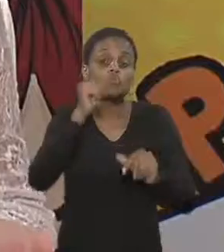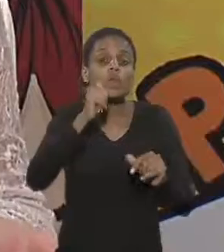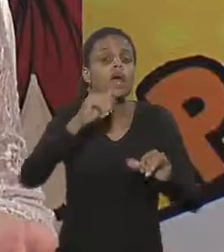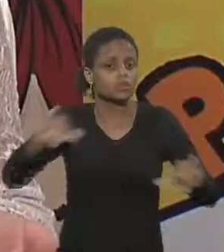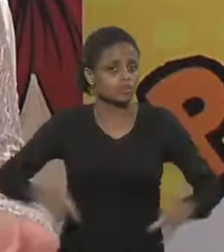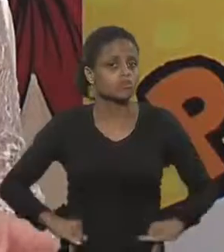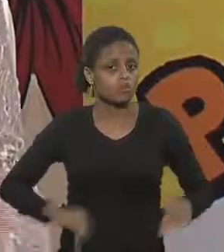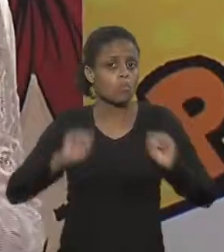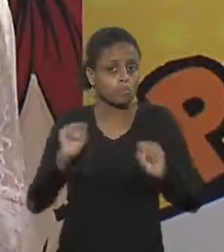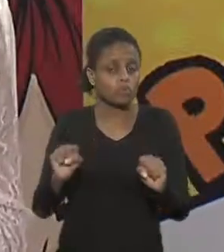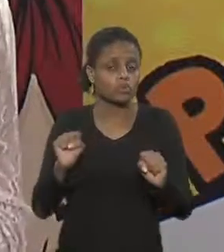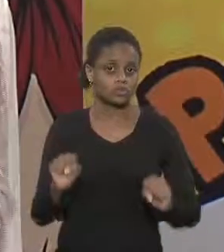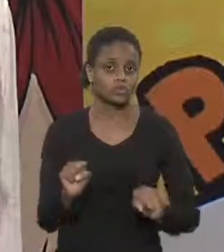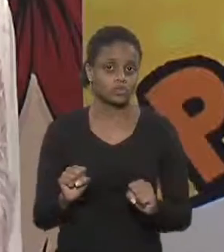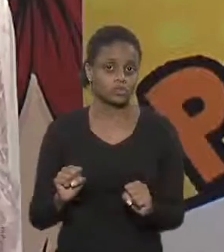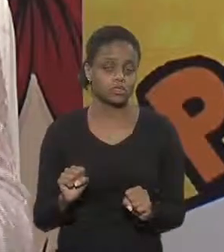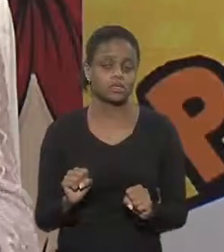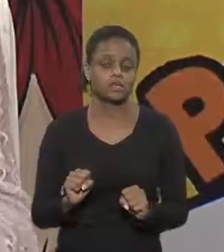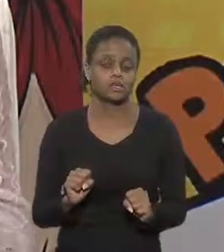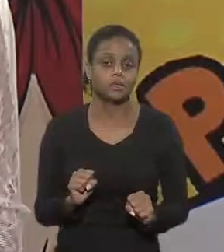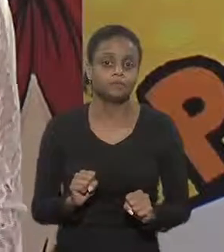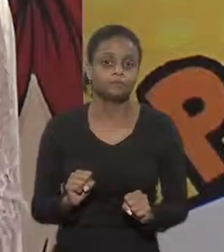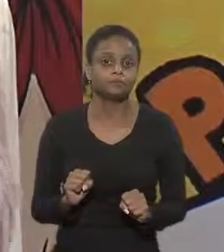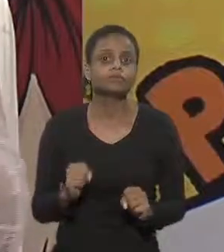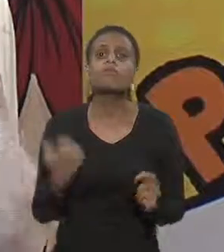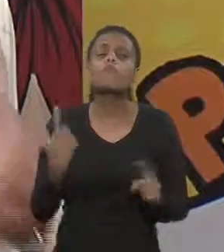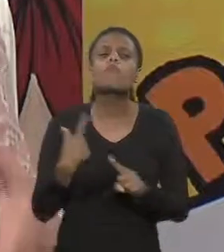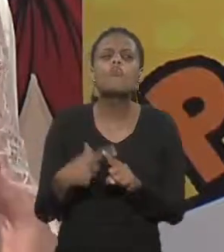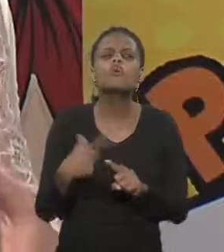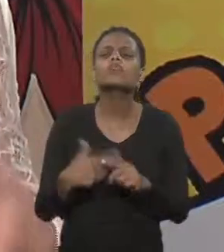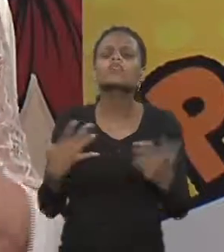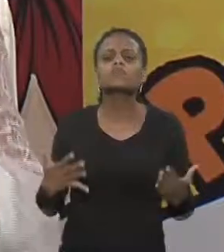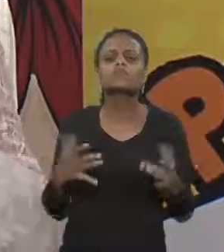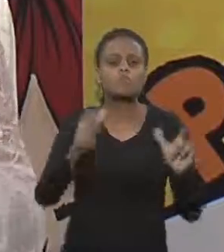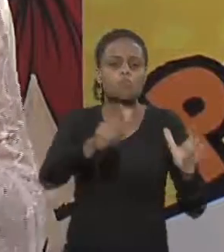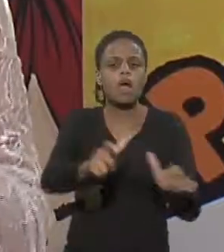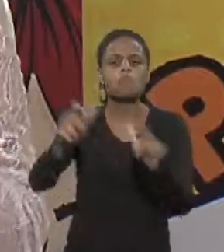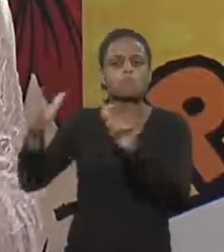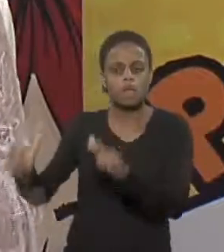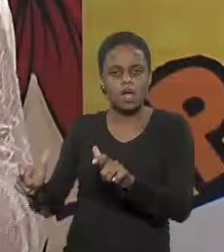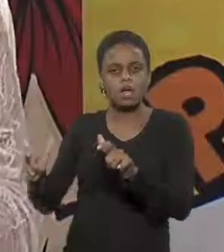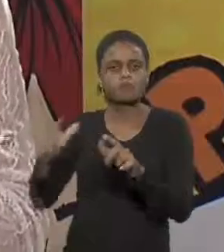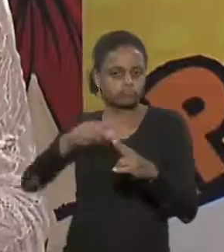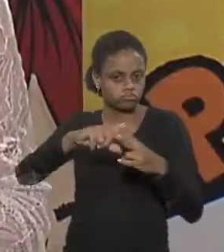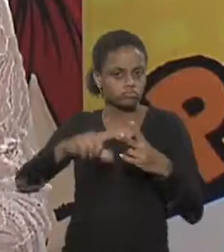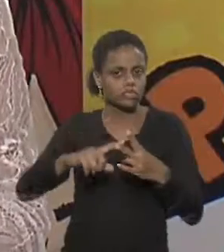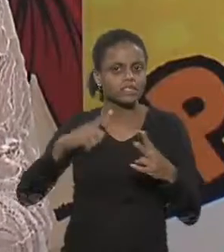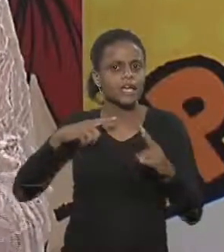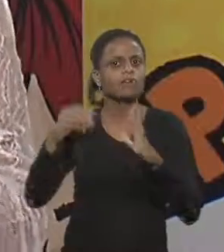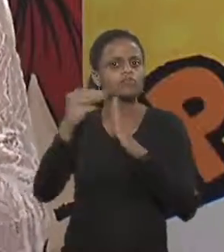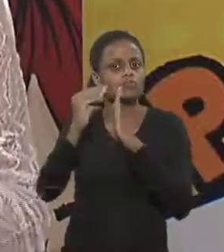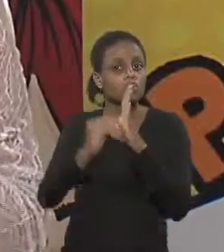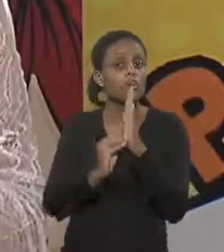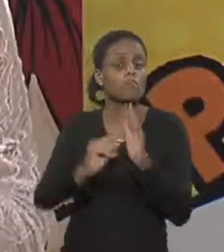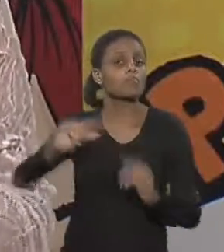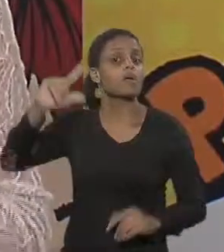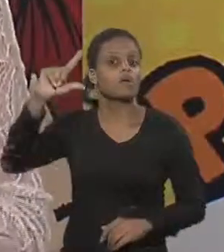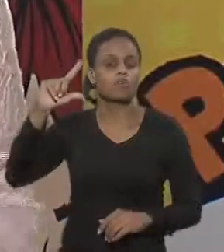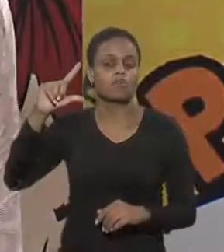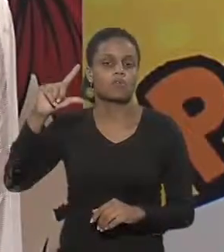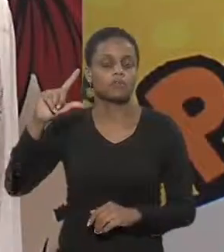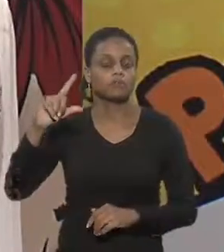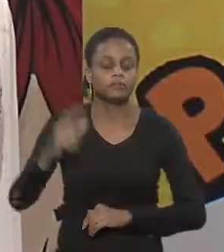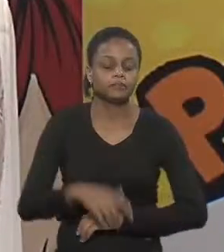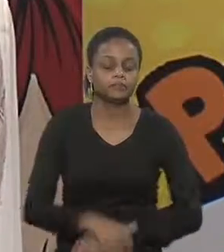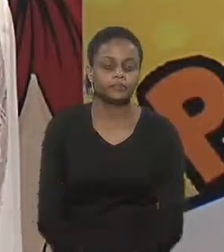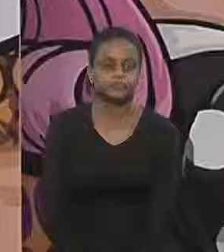ser afetadas. Isso não era uma coisa específica de uma parcela. Por que, então, que essas regiões estão tendo um